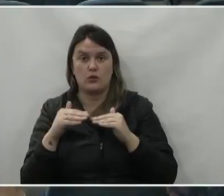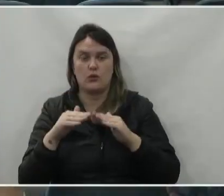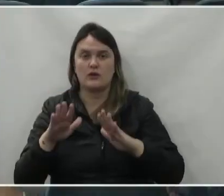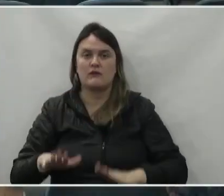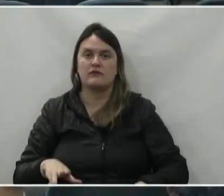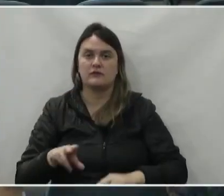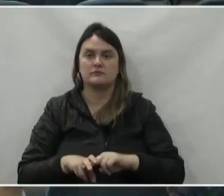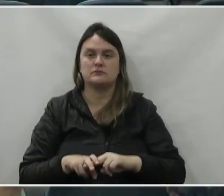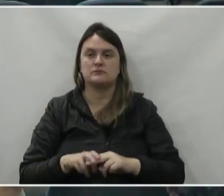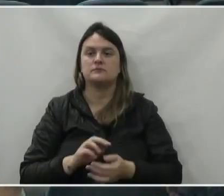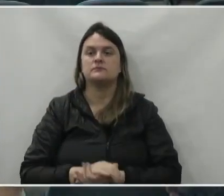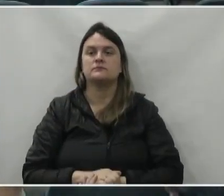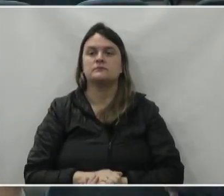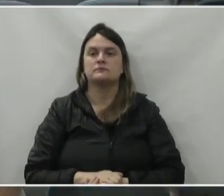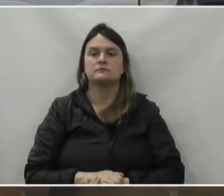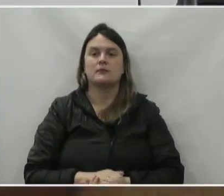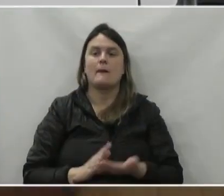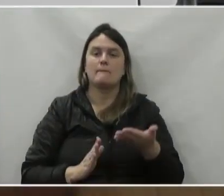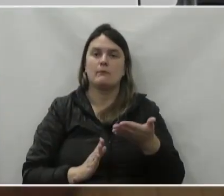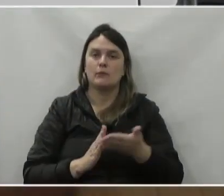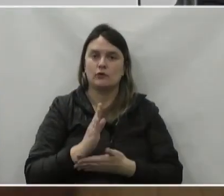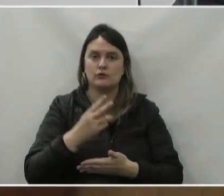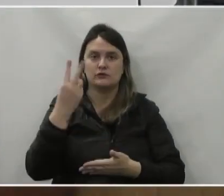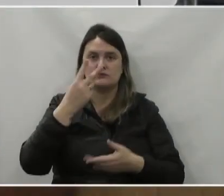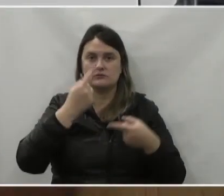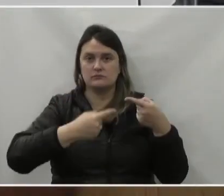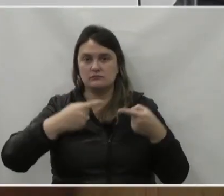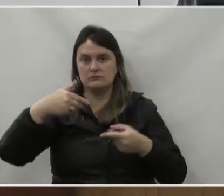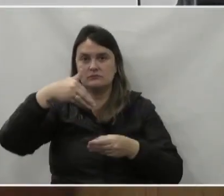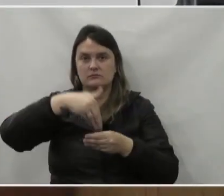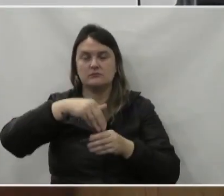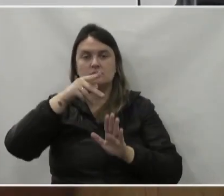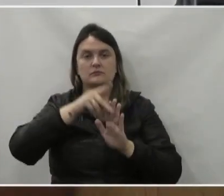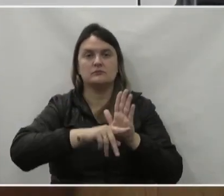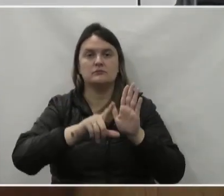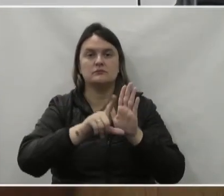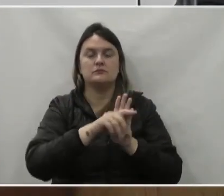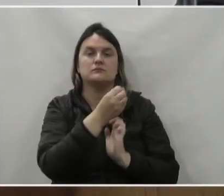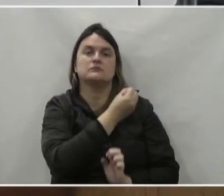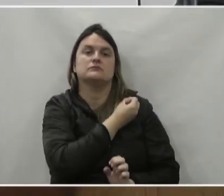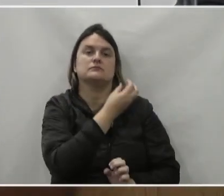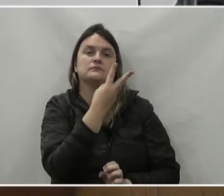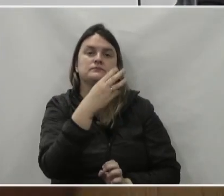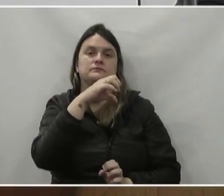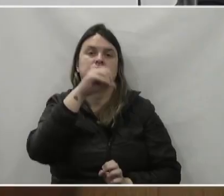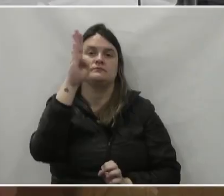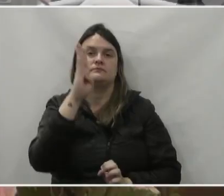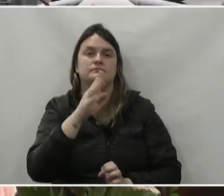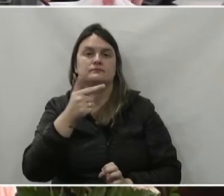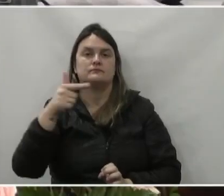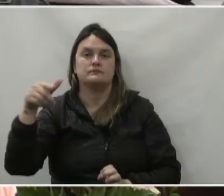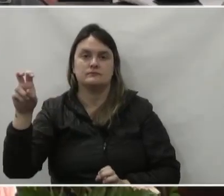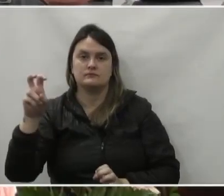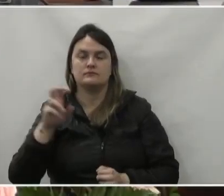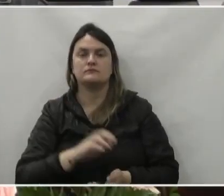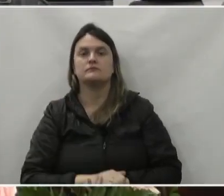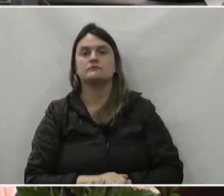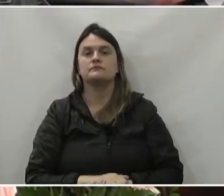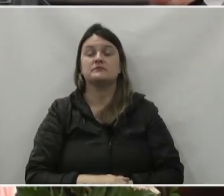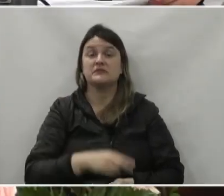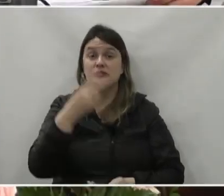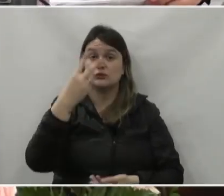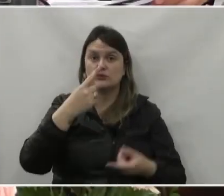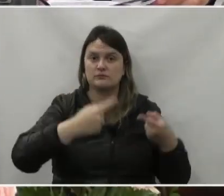aprovam, permaneçam como estão. Aprovado em segunda discussão e votação do projeto de lei ordinária número 39/2025. Em